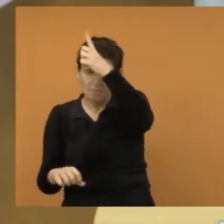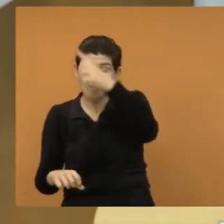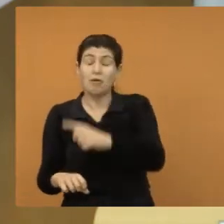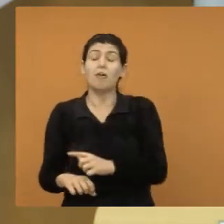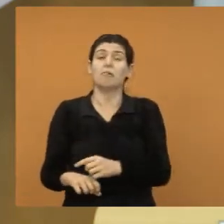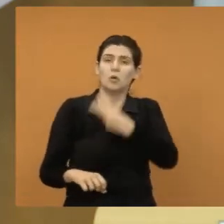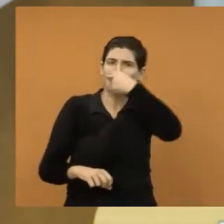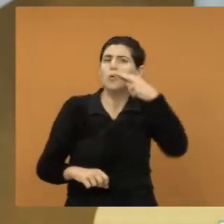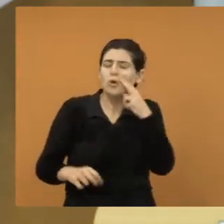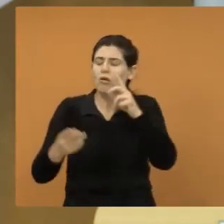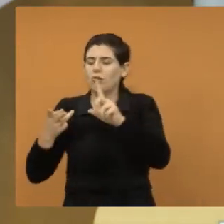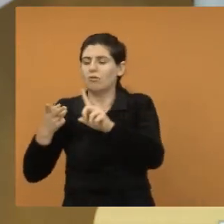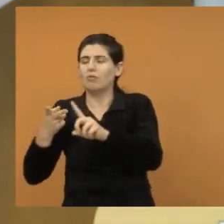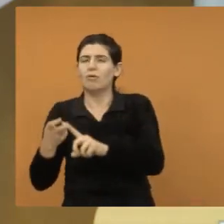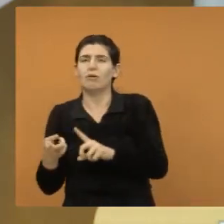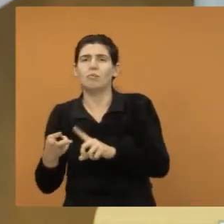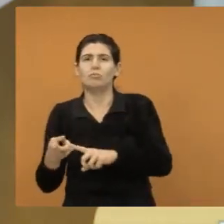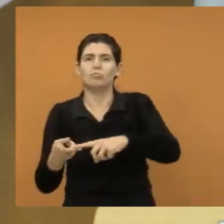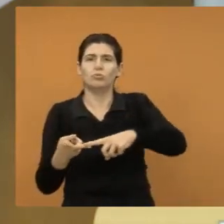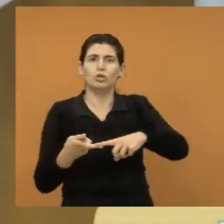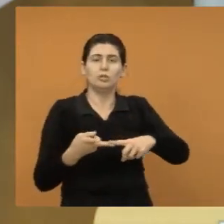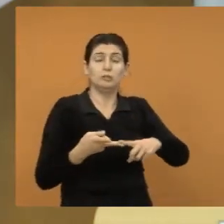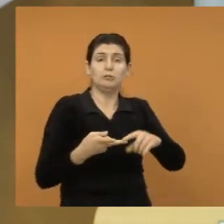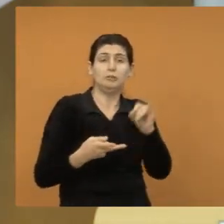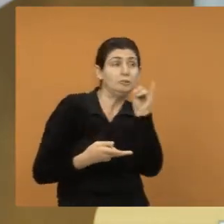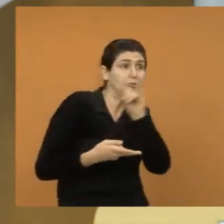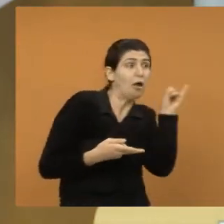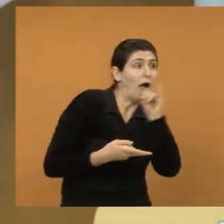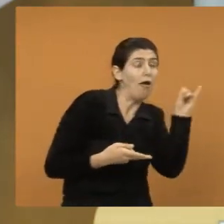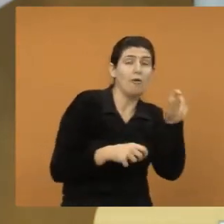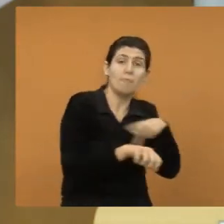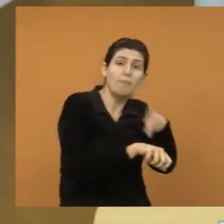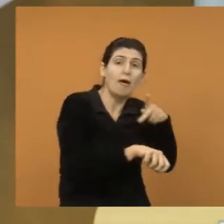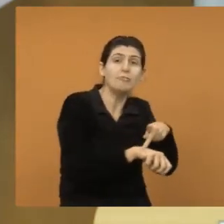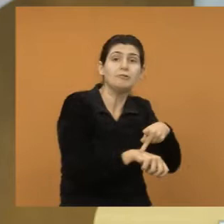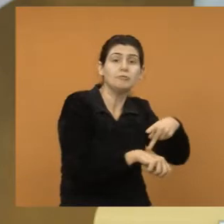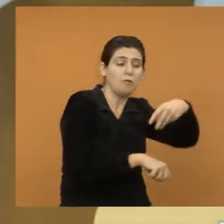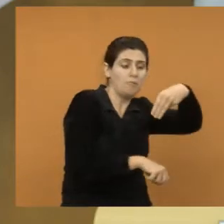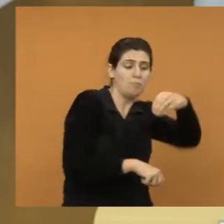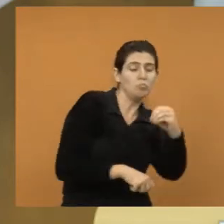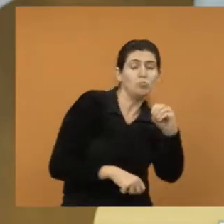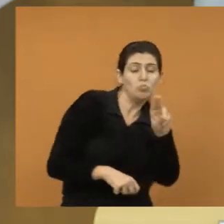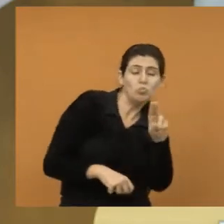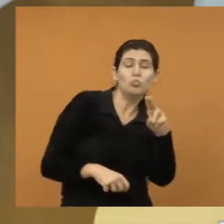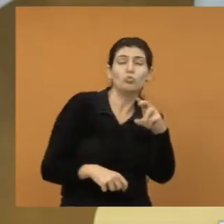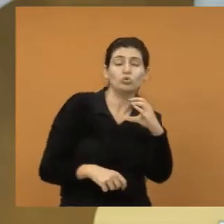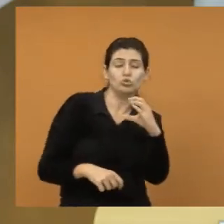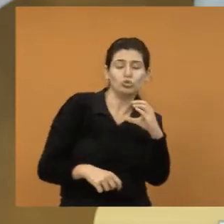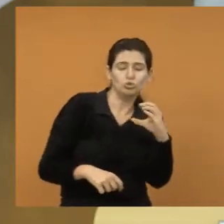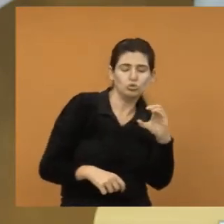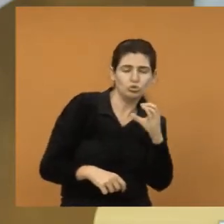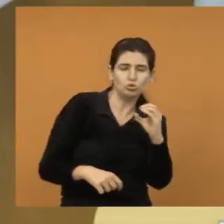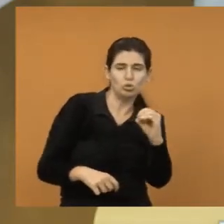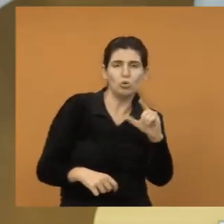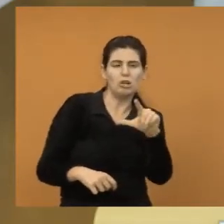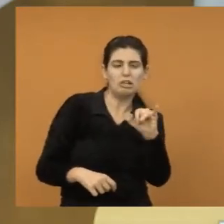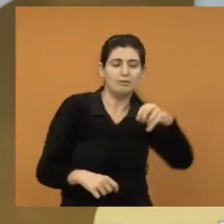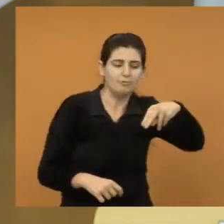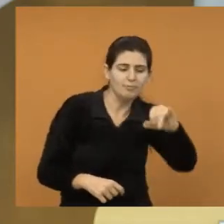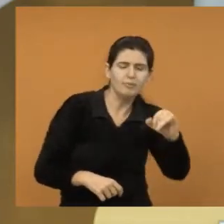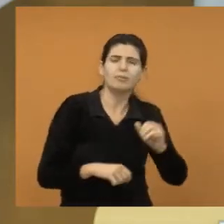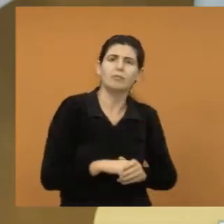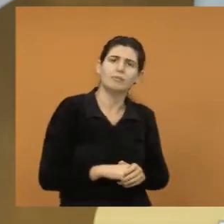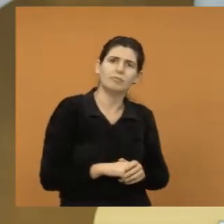Itália, esses tipos de líderes que pregam a violência para resolver o caos, conduzem a sociedade a